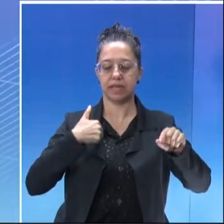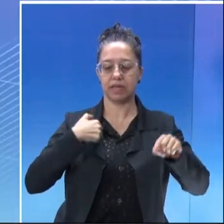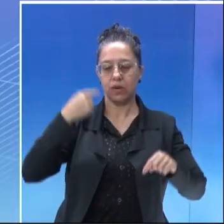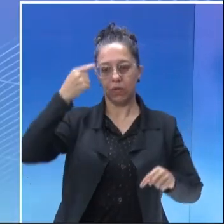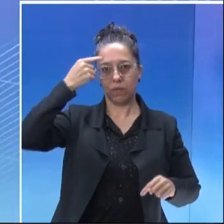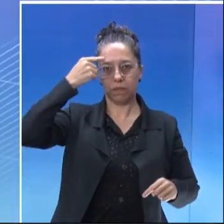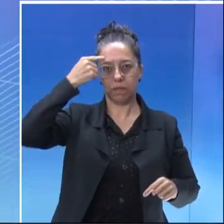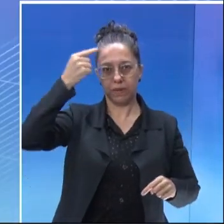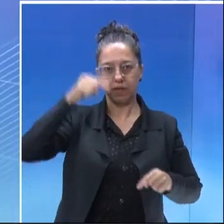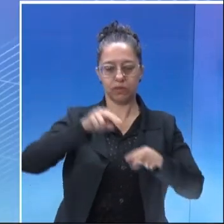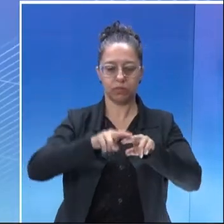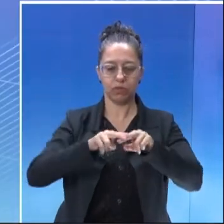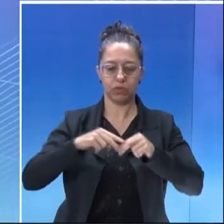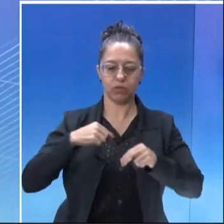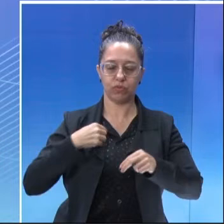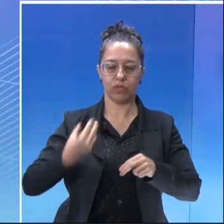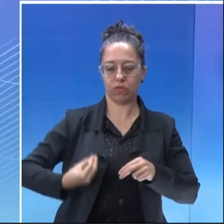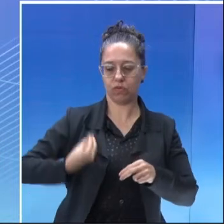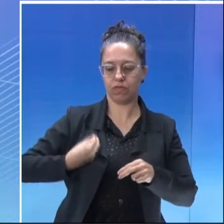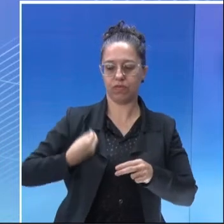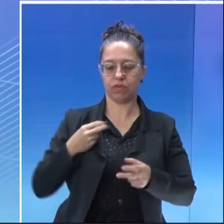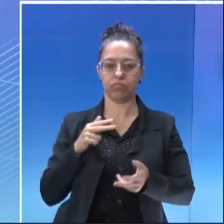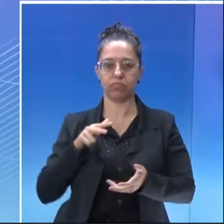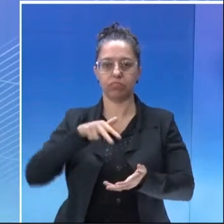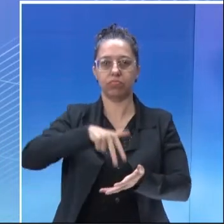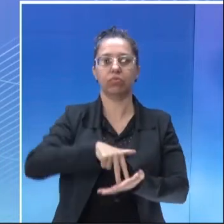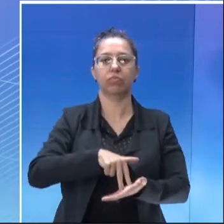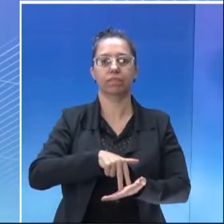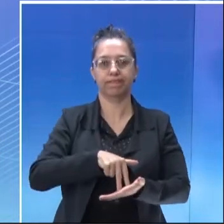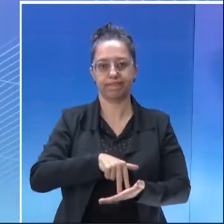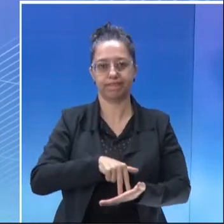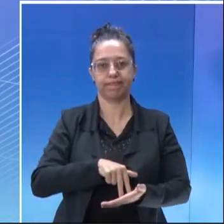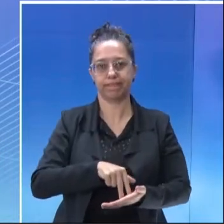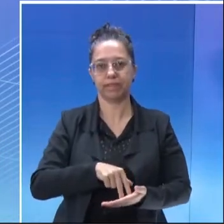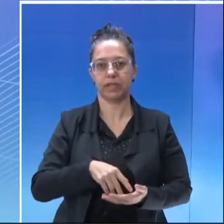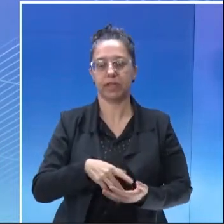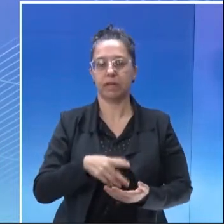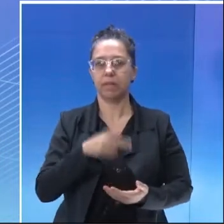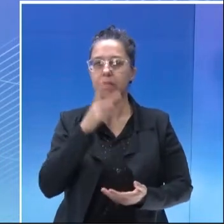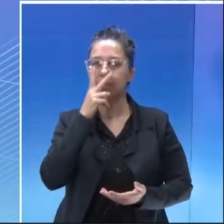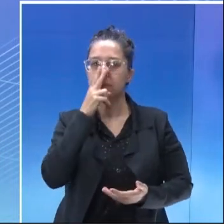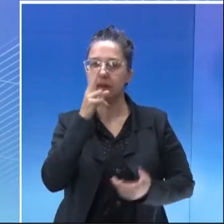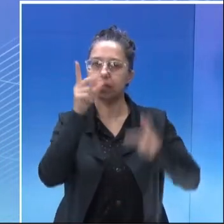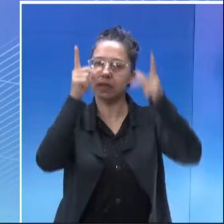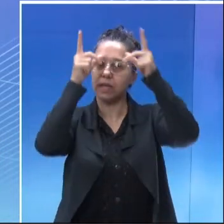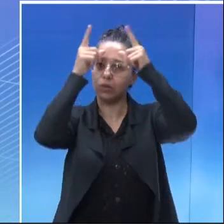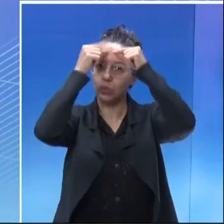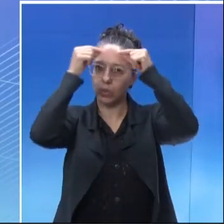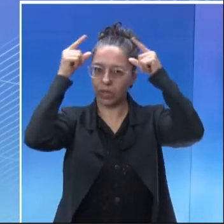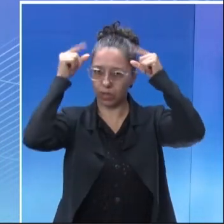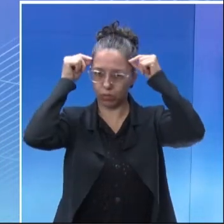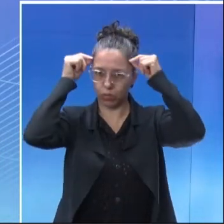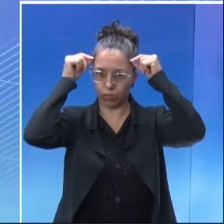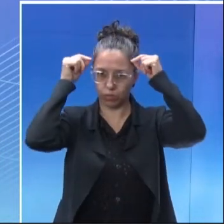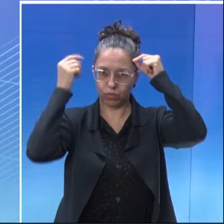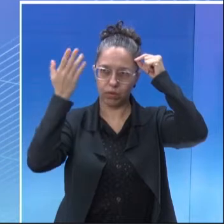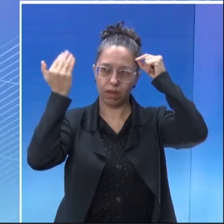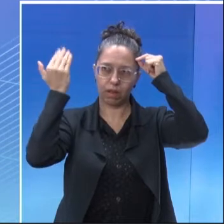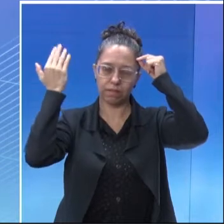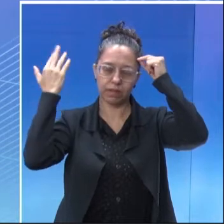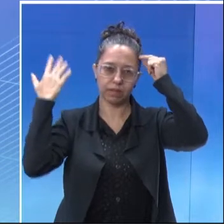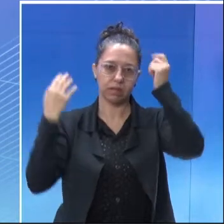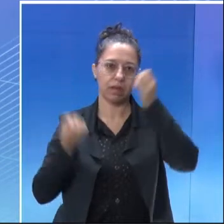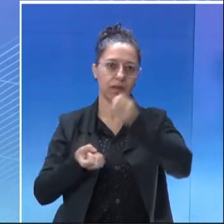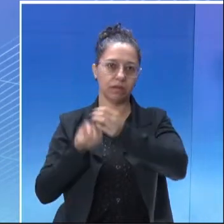existo, que é cogito ergo sum, acho que é lá do grego ou do francês, que ele fala penso,